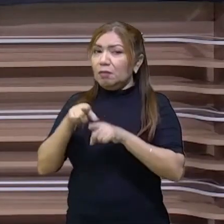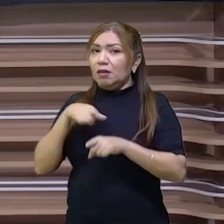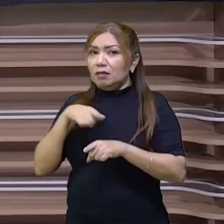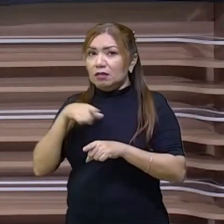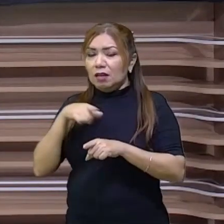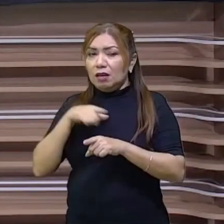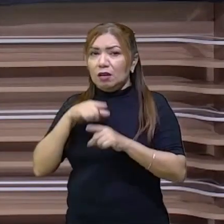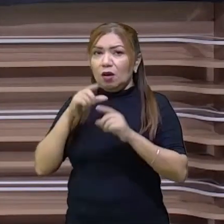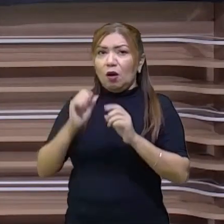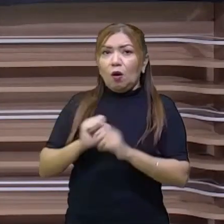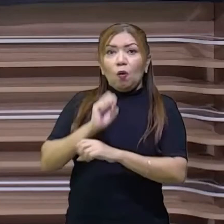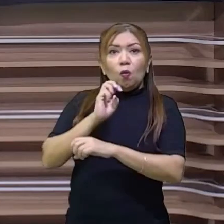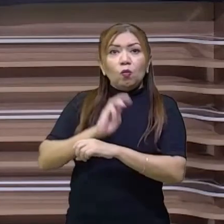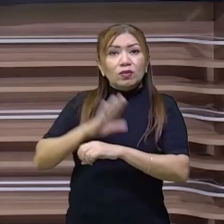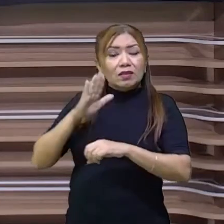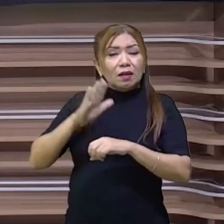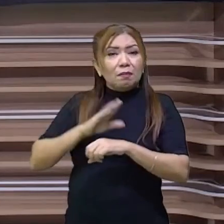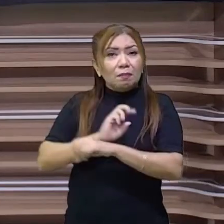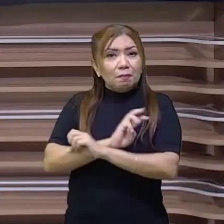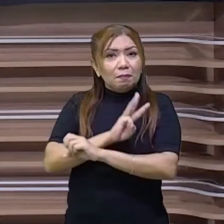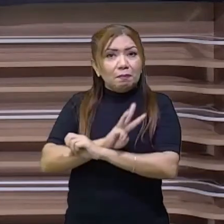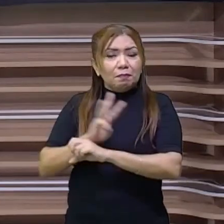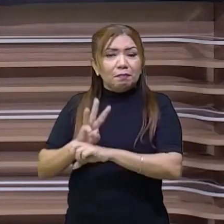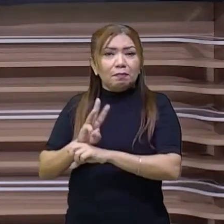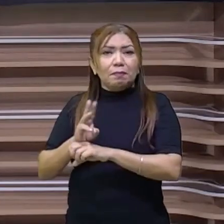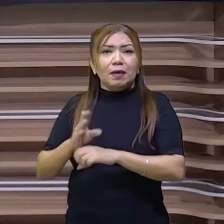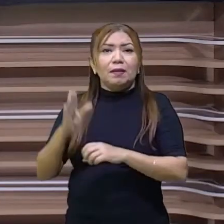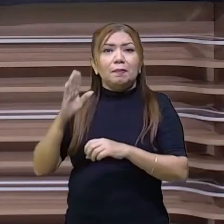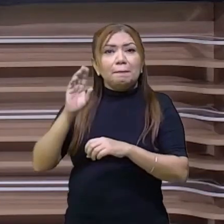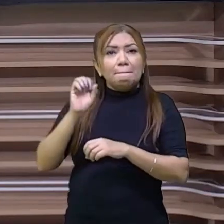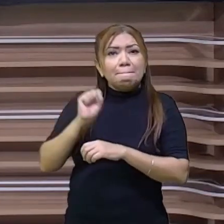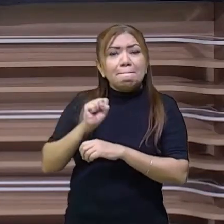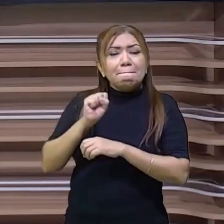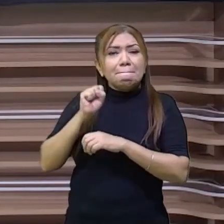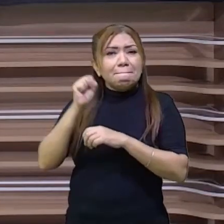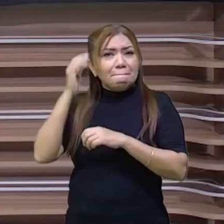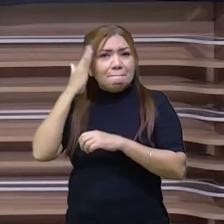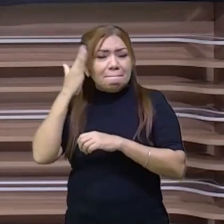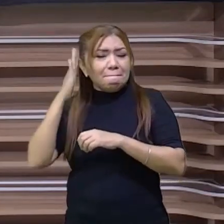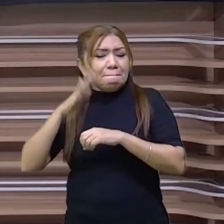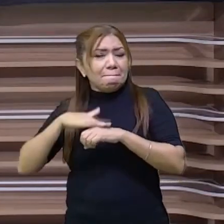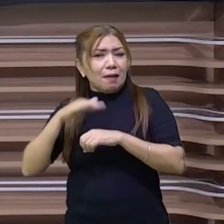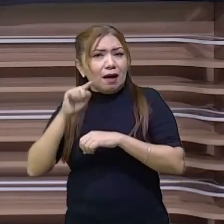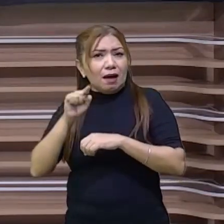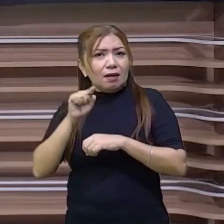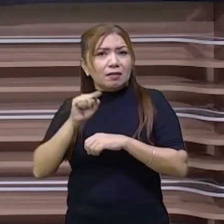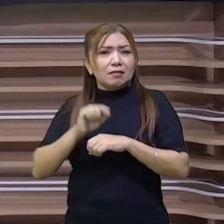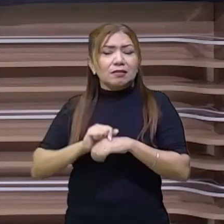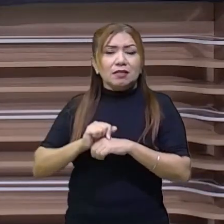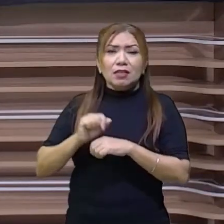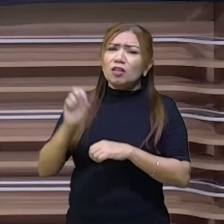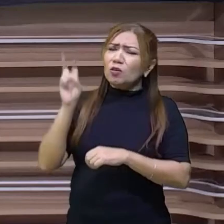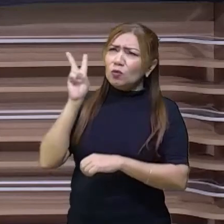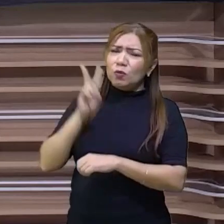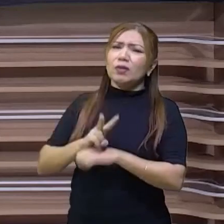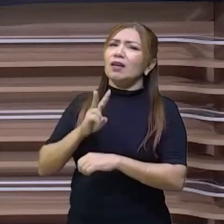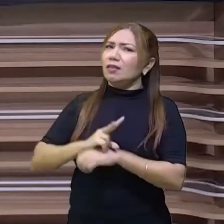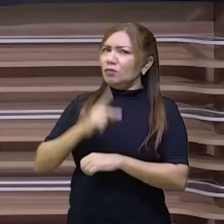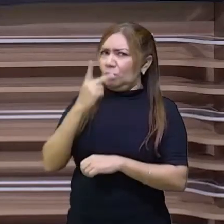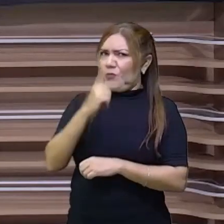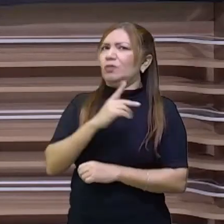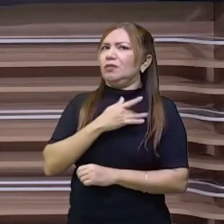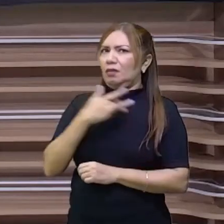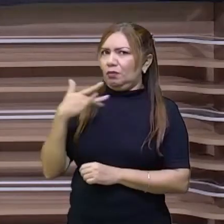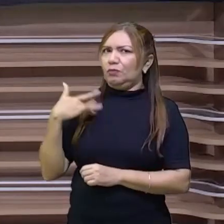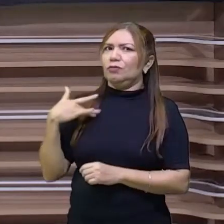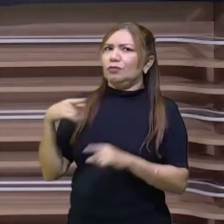porta no portal saber mais beleza E não esqueça de cuidar da sua saúde de passar lá o álcool em